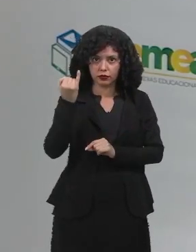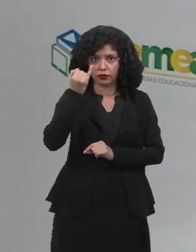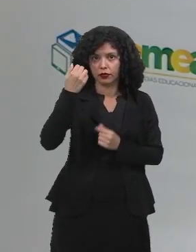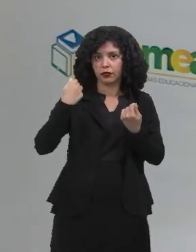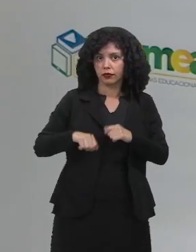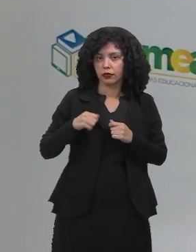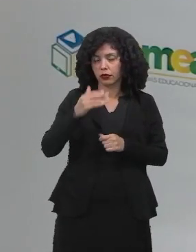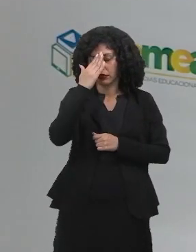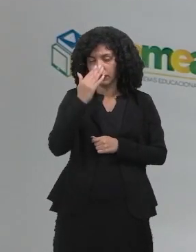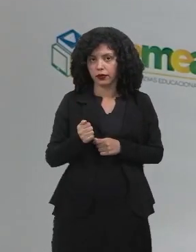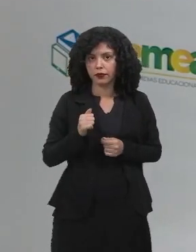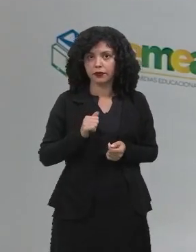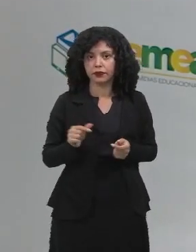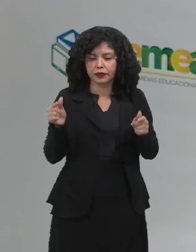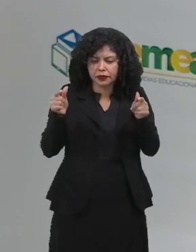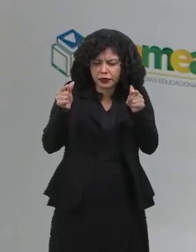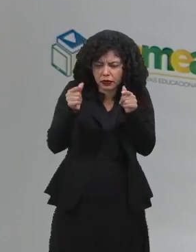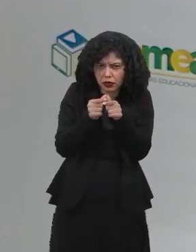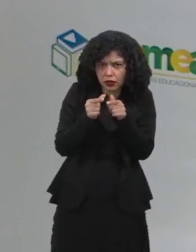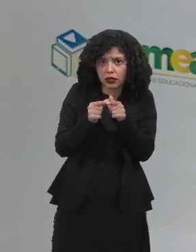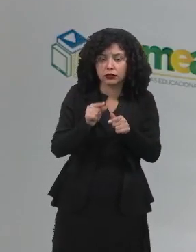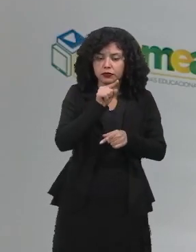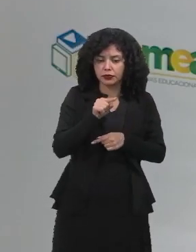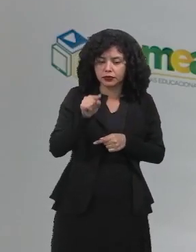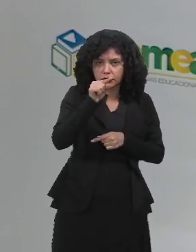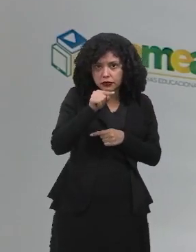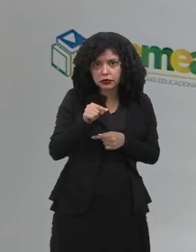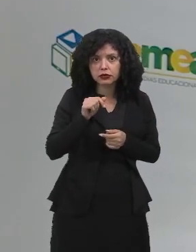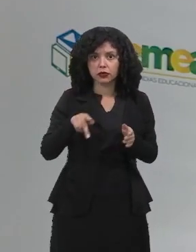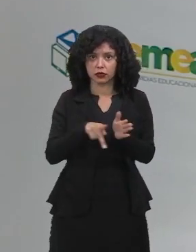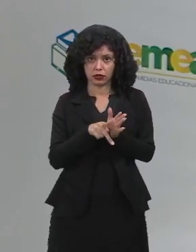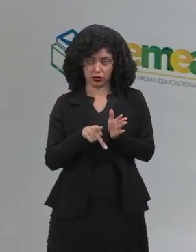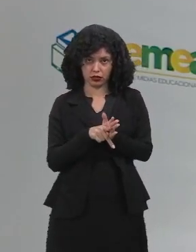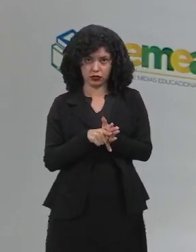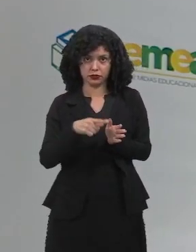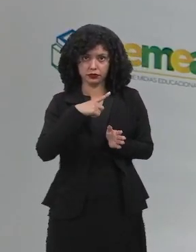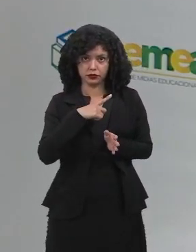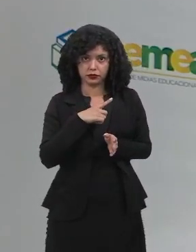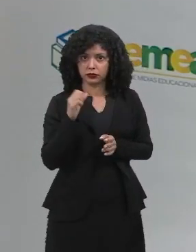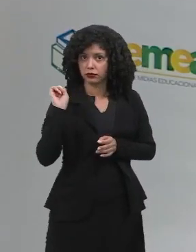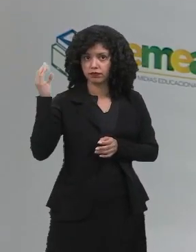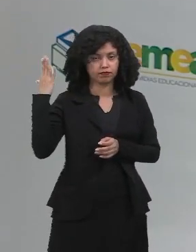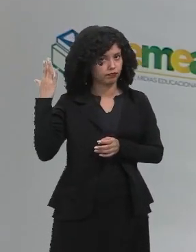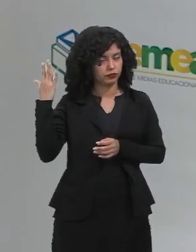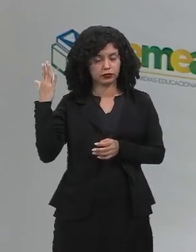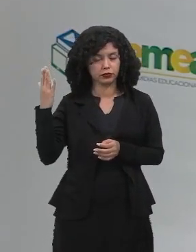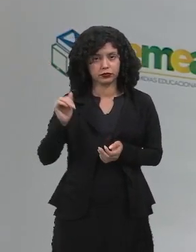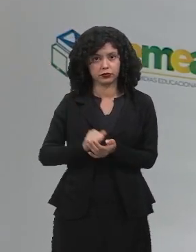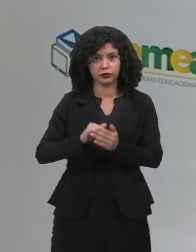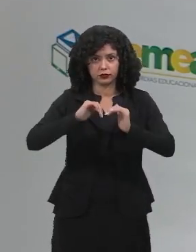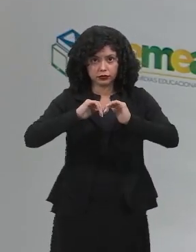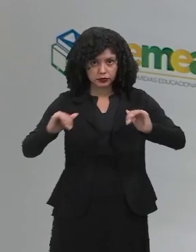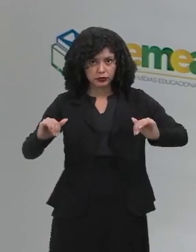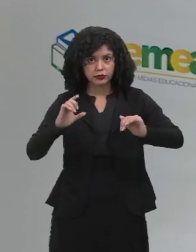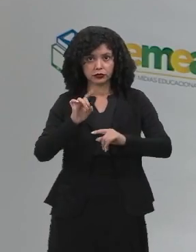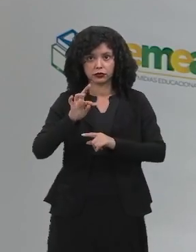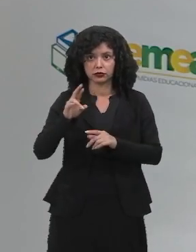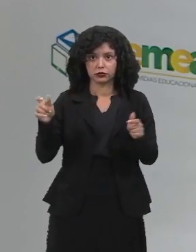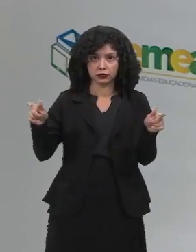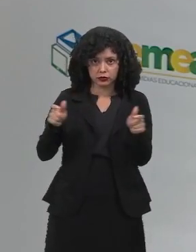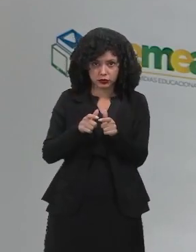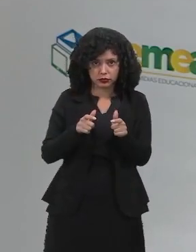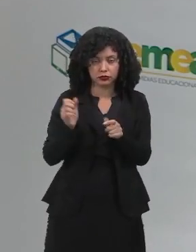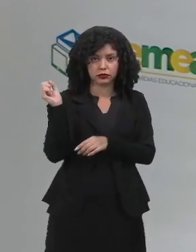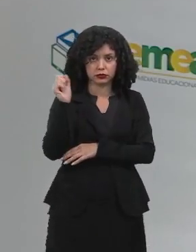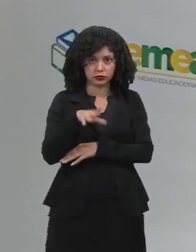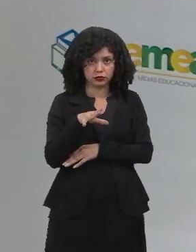preciso ter o mínimo de buraquinhos desse laser, né, para que não ocorra difração, ou para que ocorra a difração mínima da